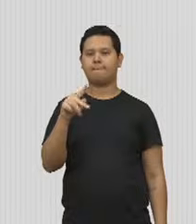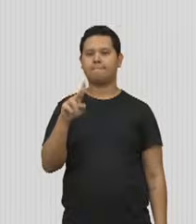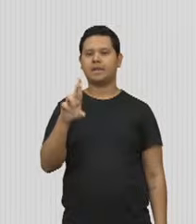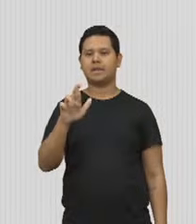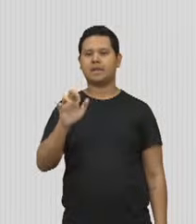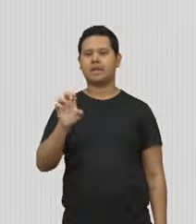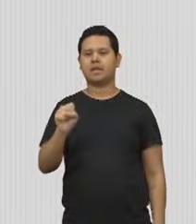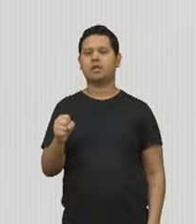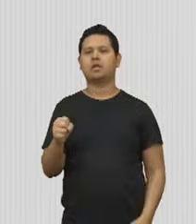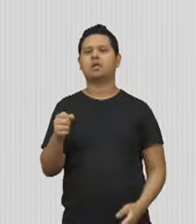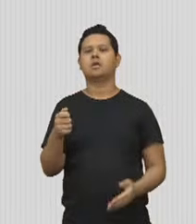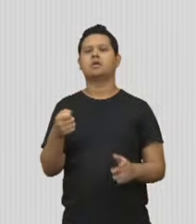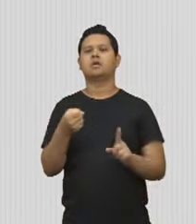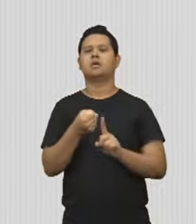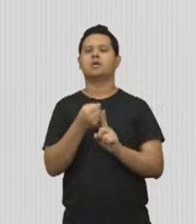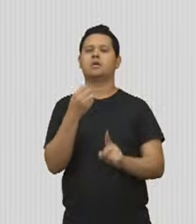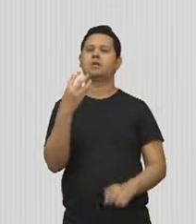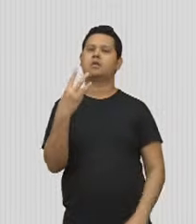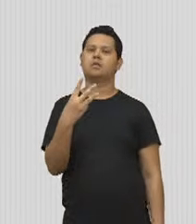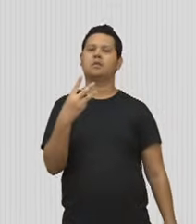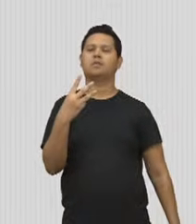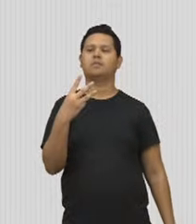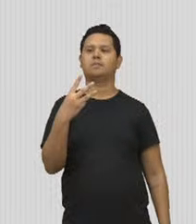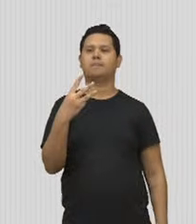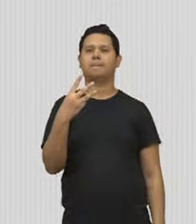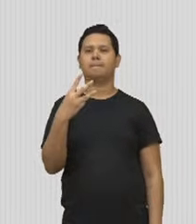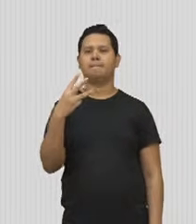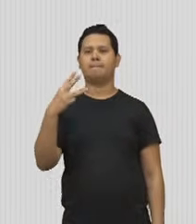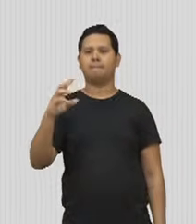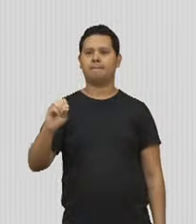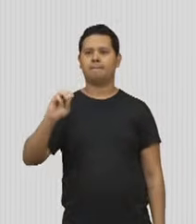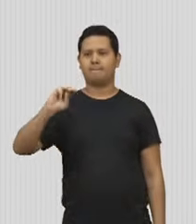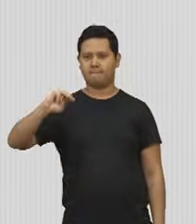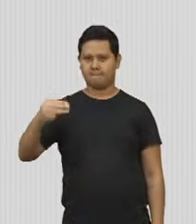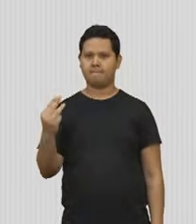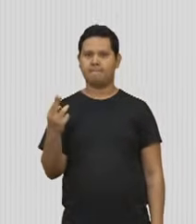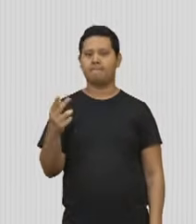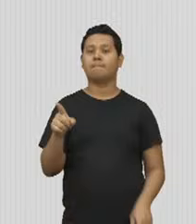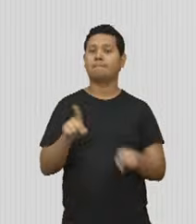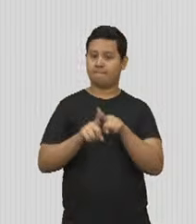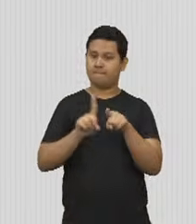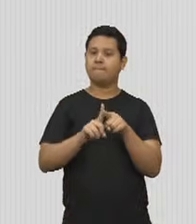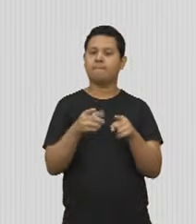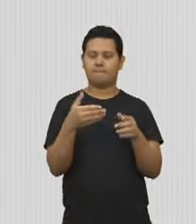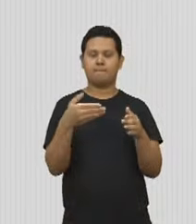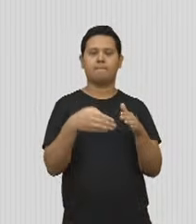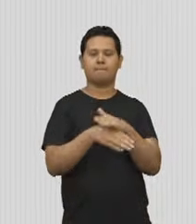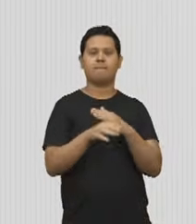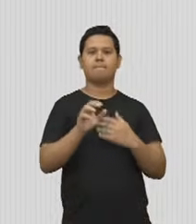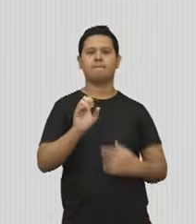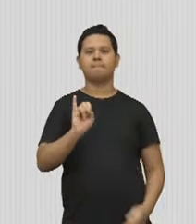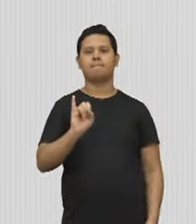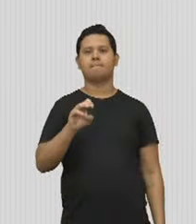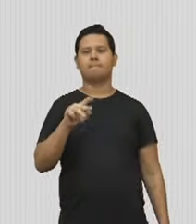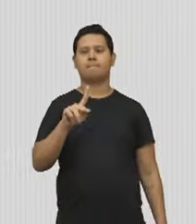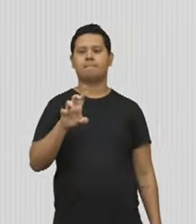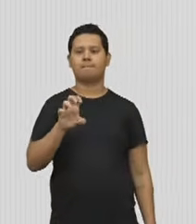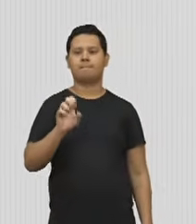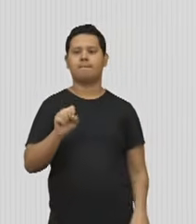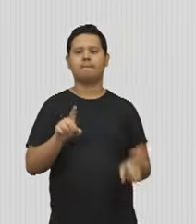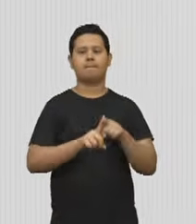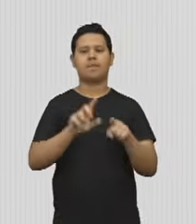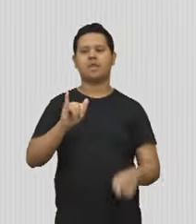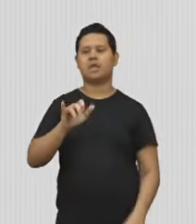R$ 360 mil por ano, porque também estão inscritas no Simples Nacional. Então, o